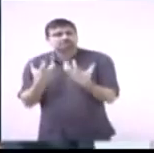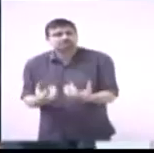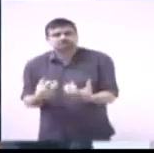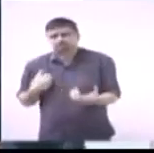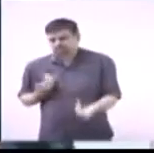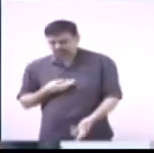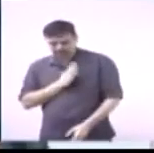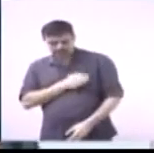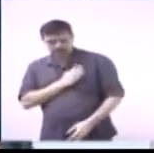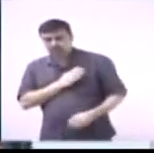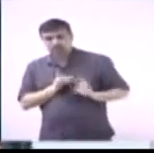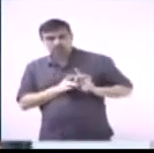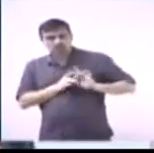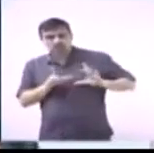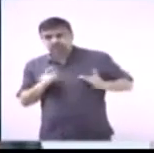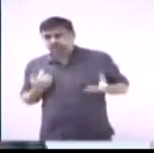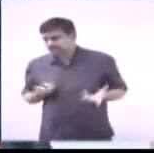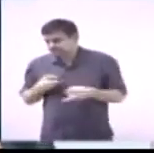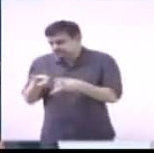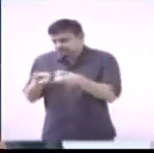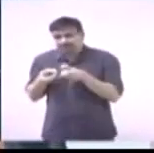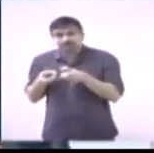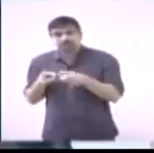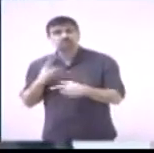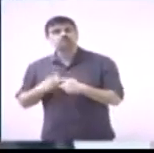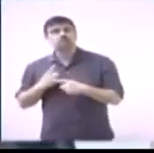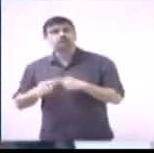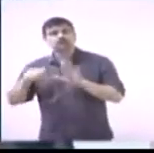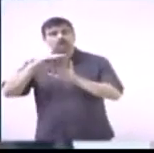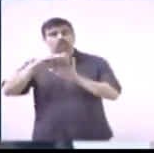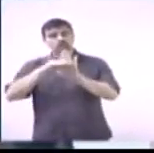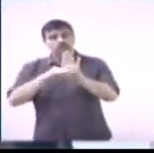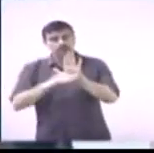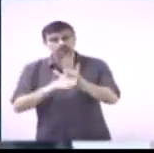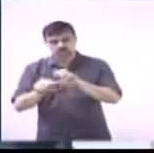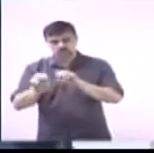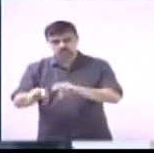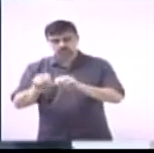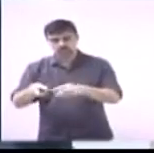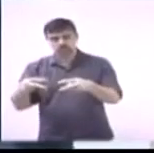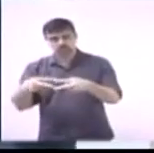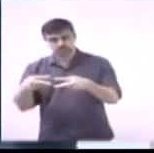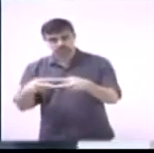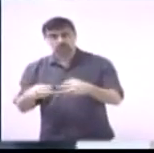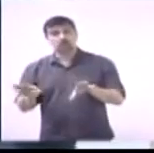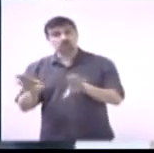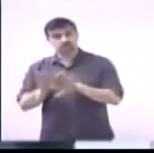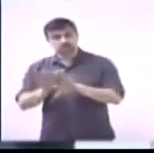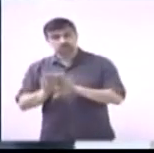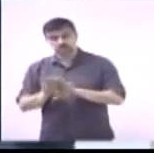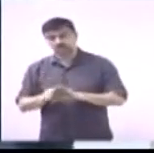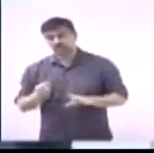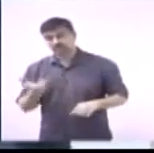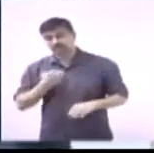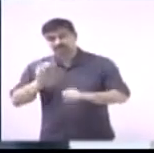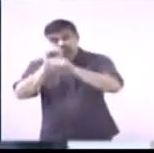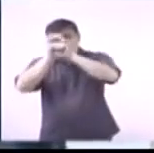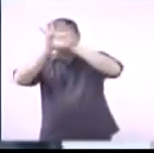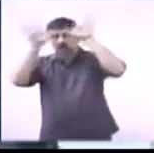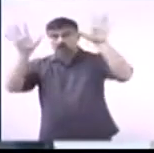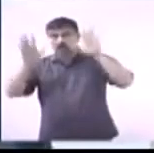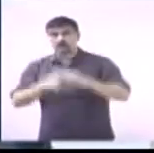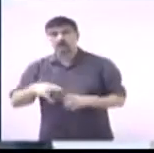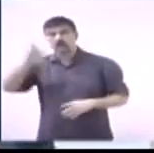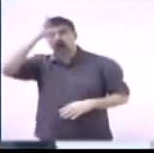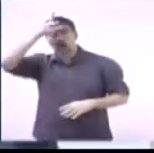mesmo, de coração, e falei isso aqui no dia. Porque o plano municipal, e aqui vem também, deixando clara a posição